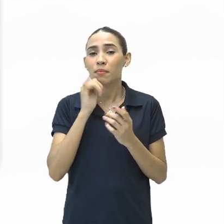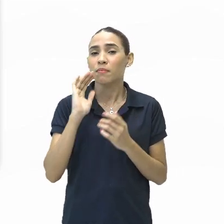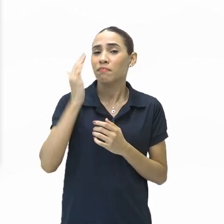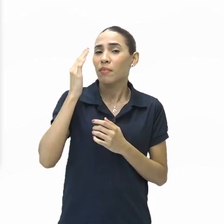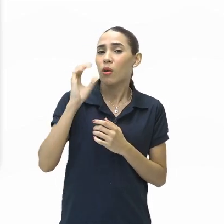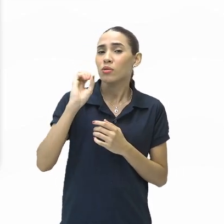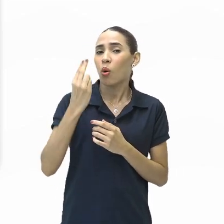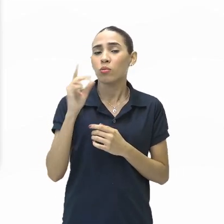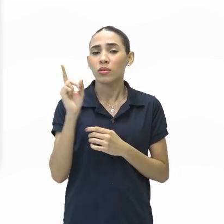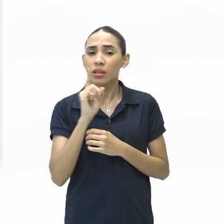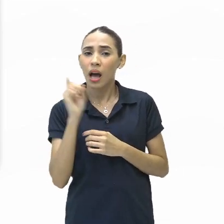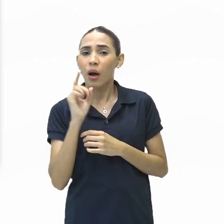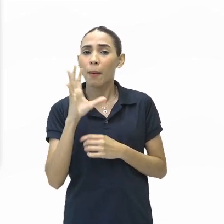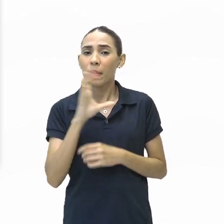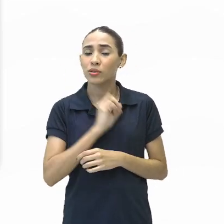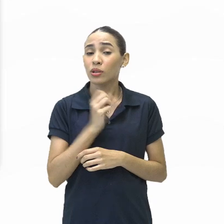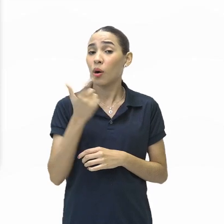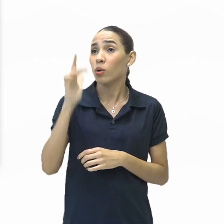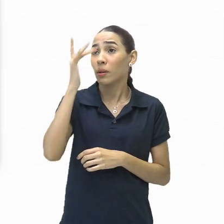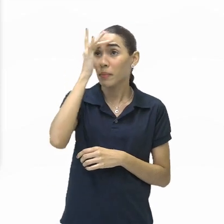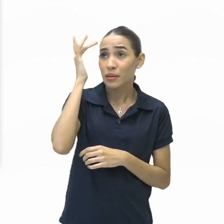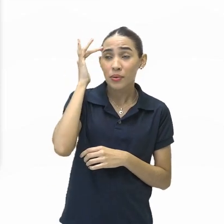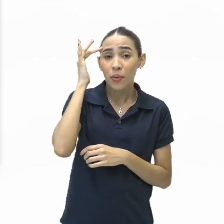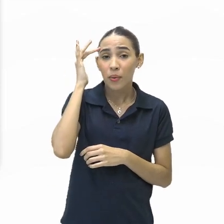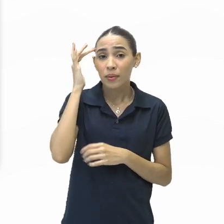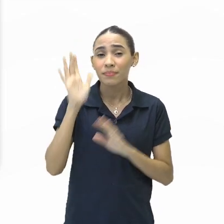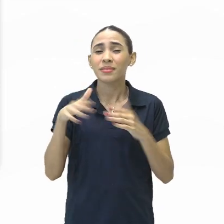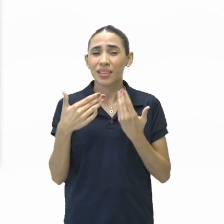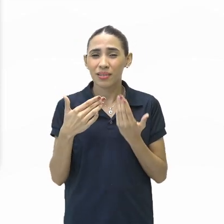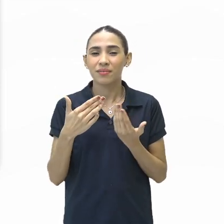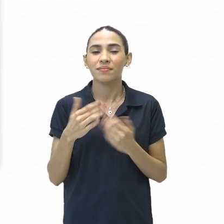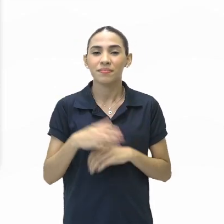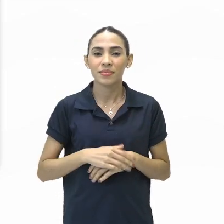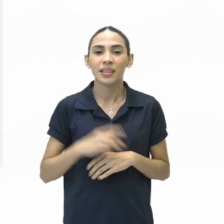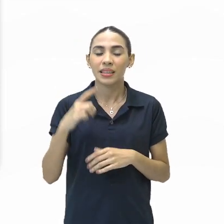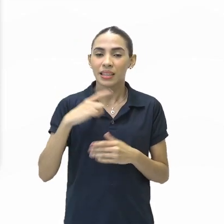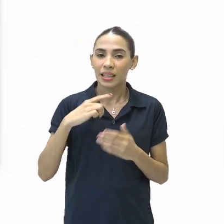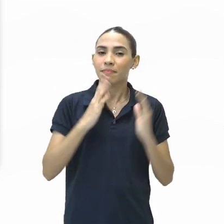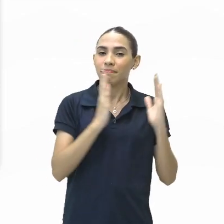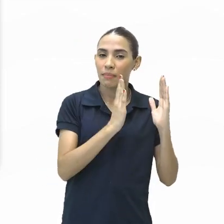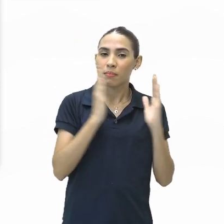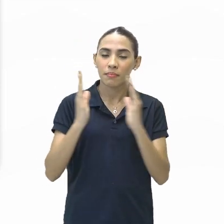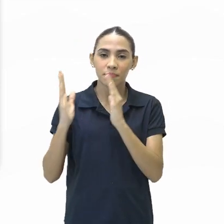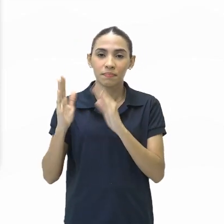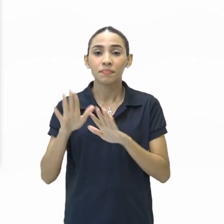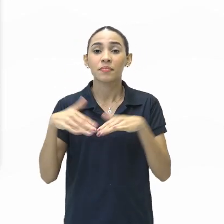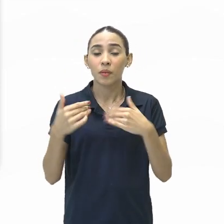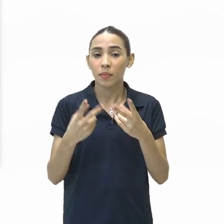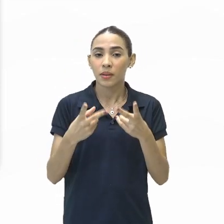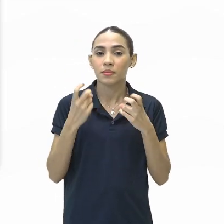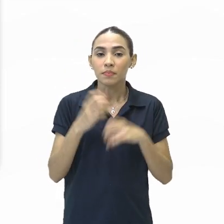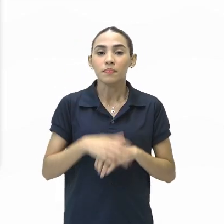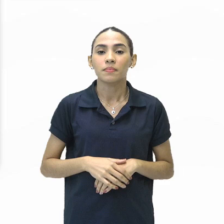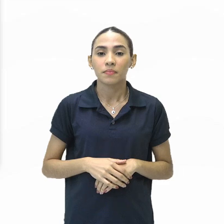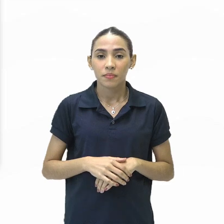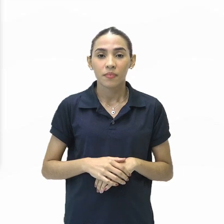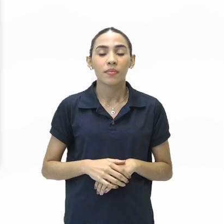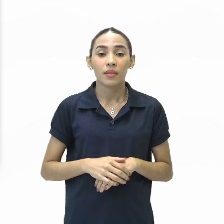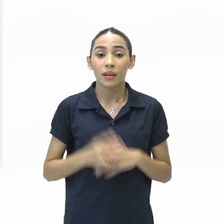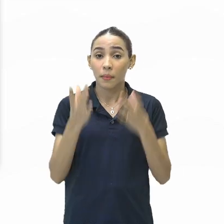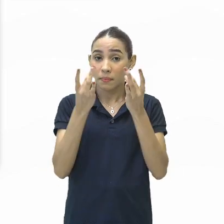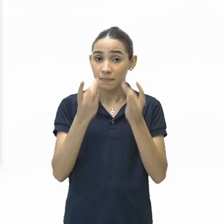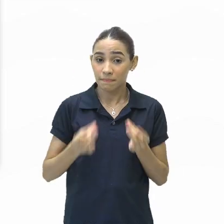ela se apaixona por outra pessoa e essa outra pessoa não quer. Enfim, tem toda uma situação. Vejam como ela é